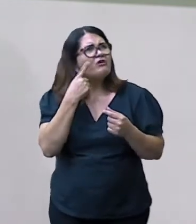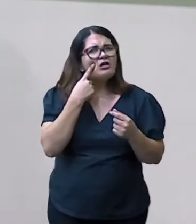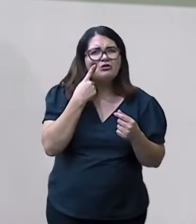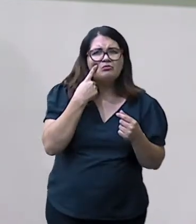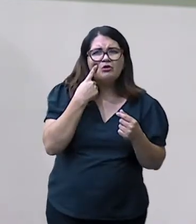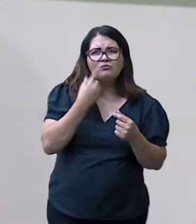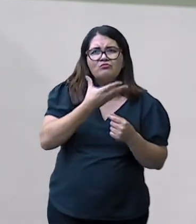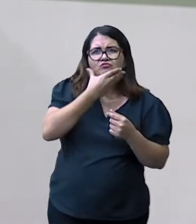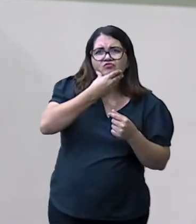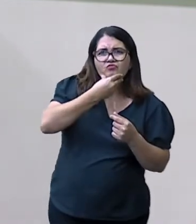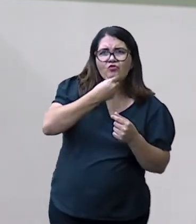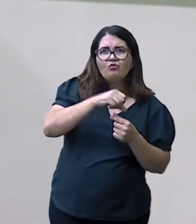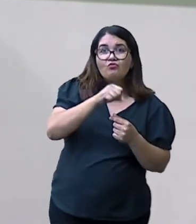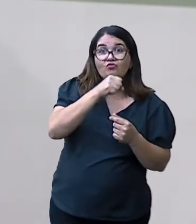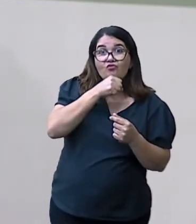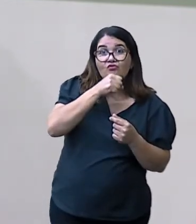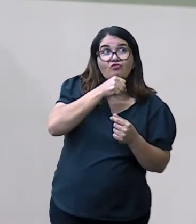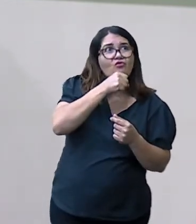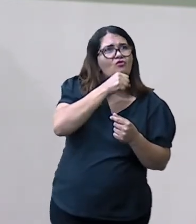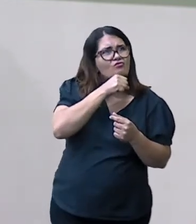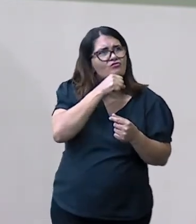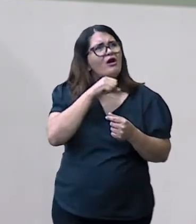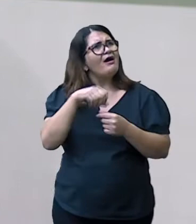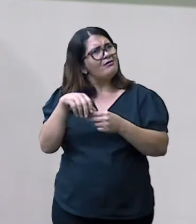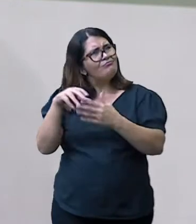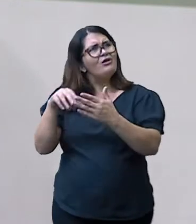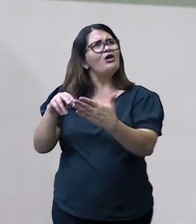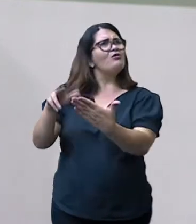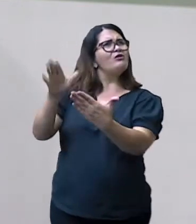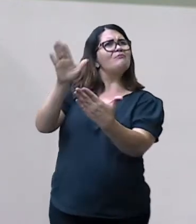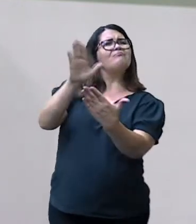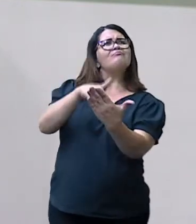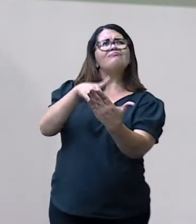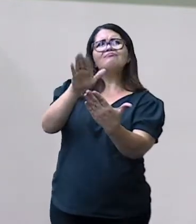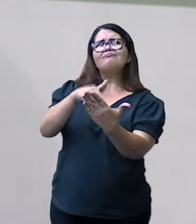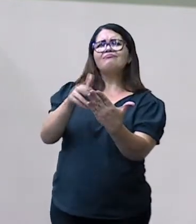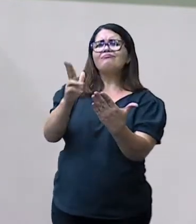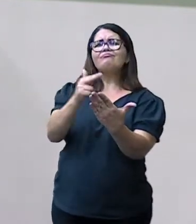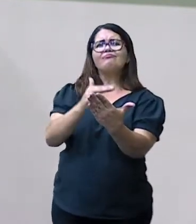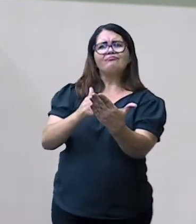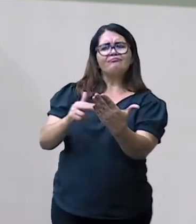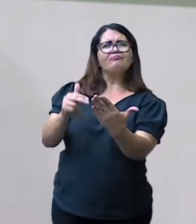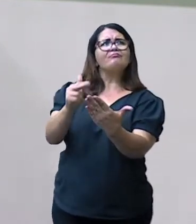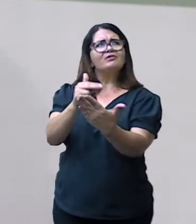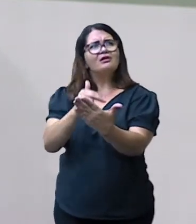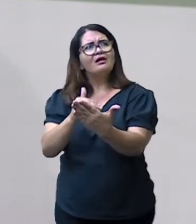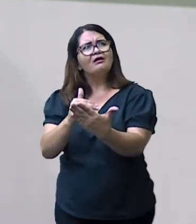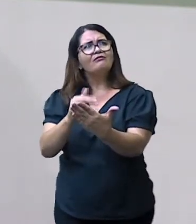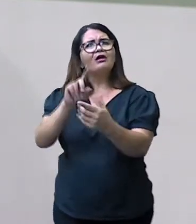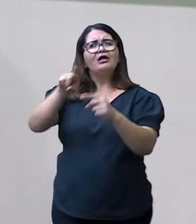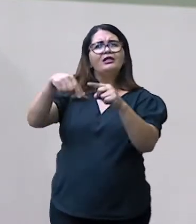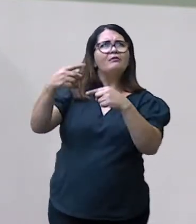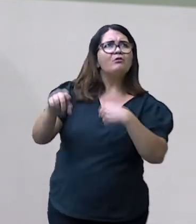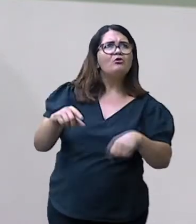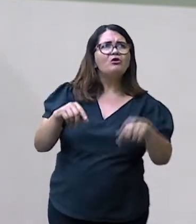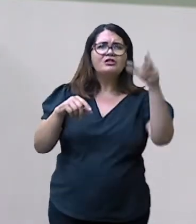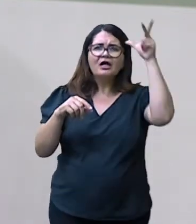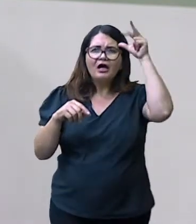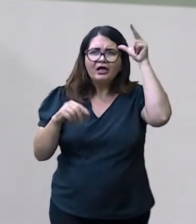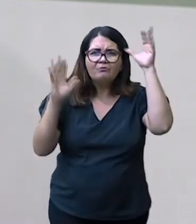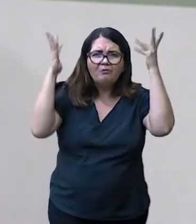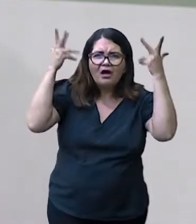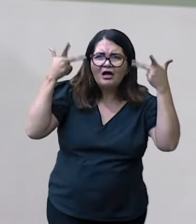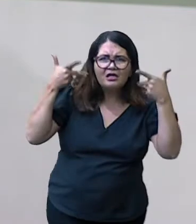assim. Depois, com mais ou menos, depois que eu tinha casado, que eu tinha meus 35 anos por aí, eu falei,